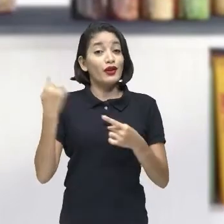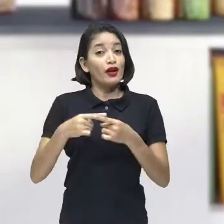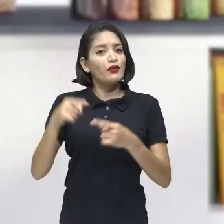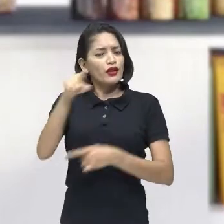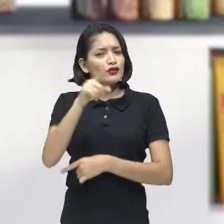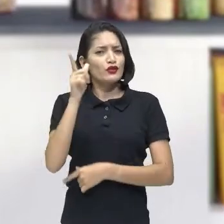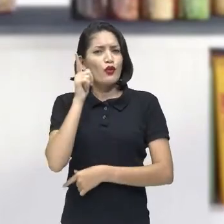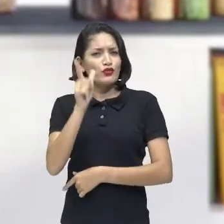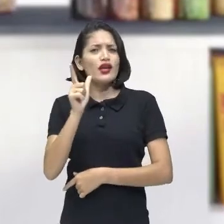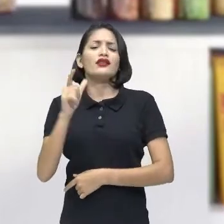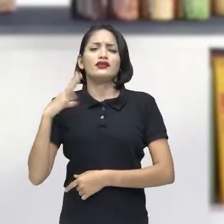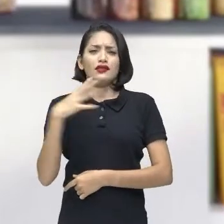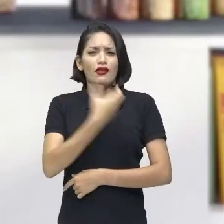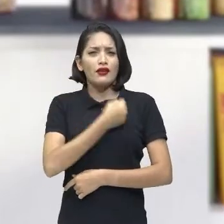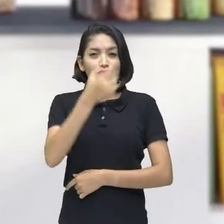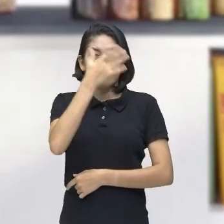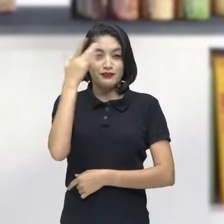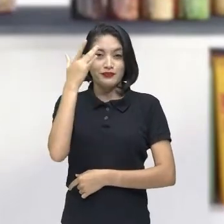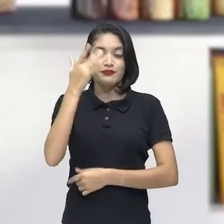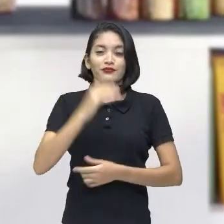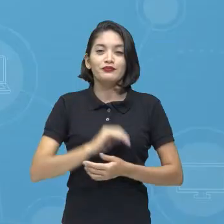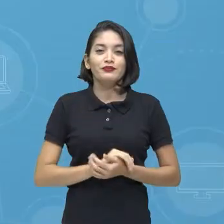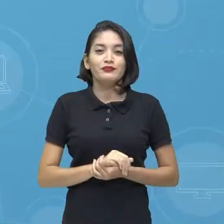pode salvar vidas.